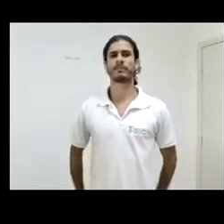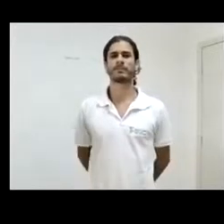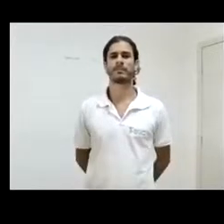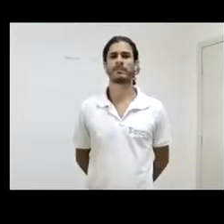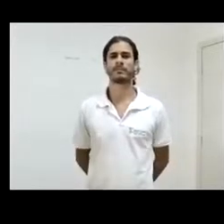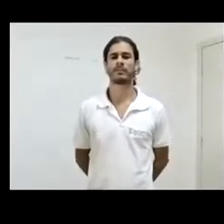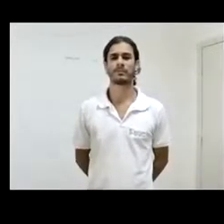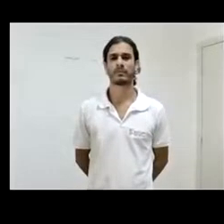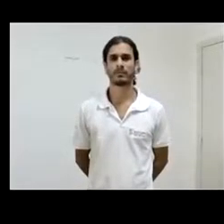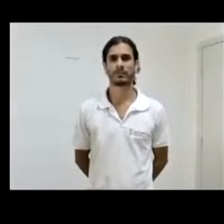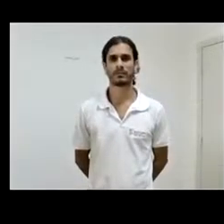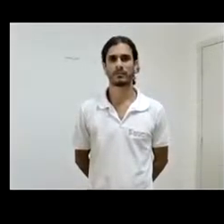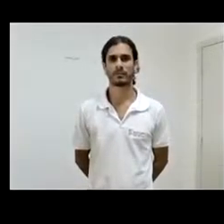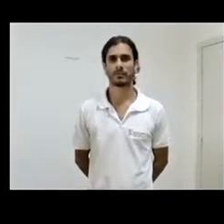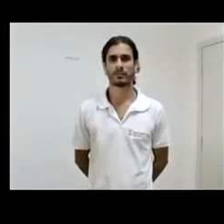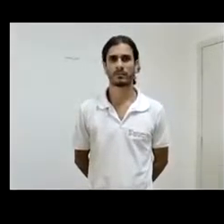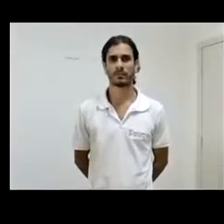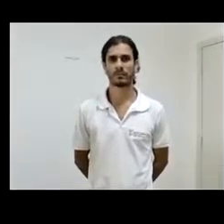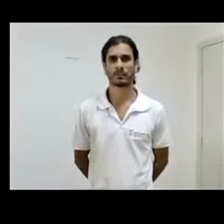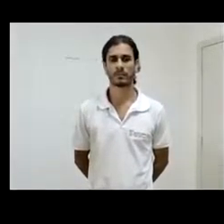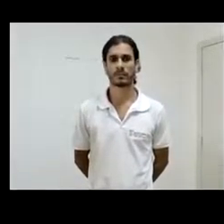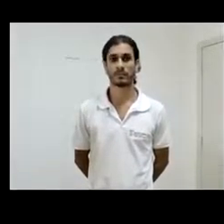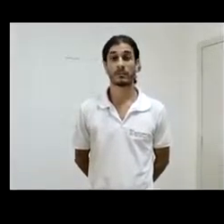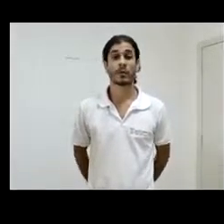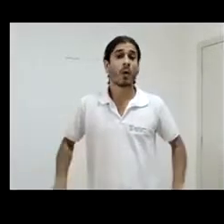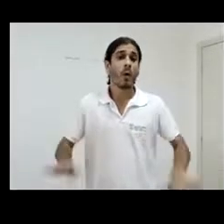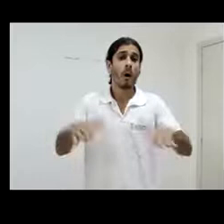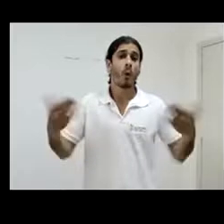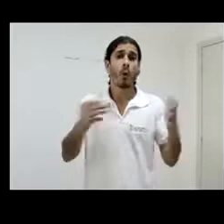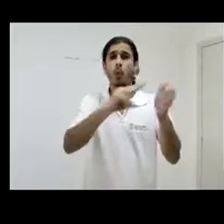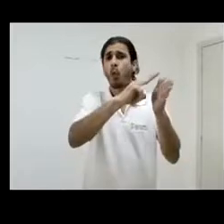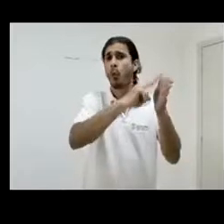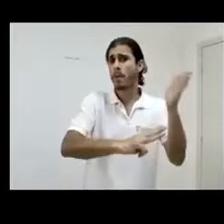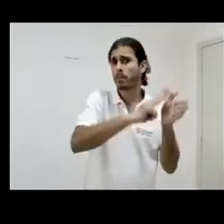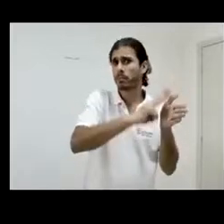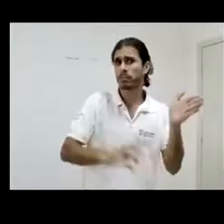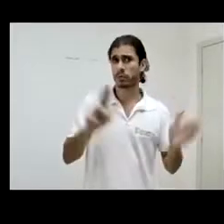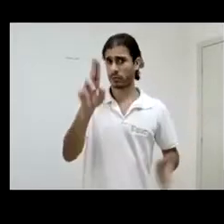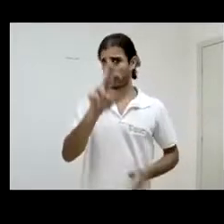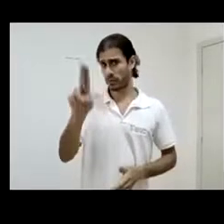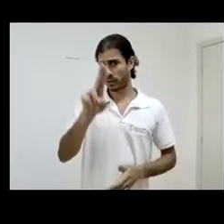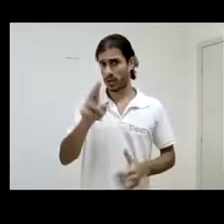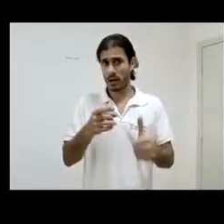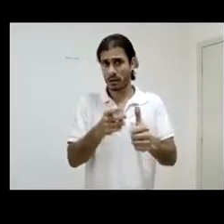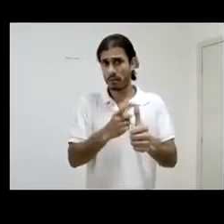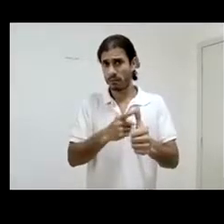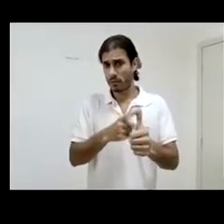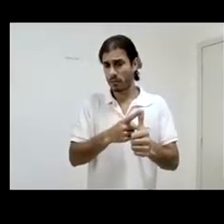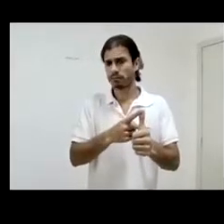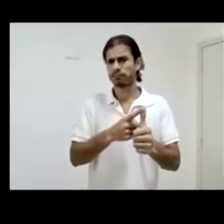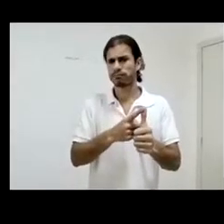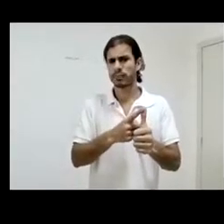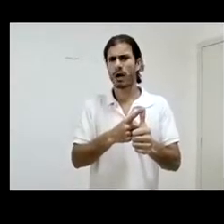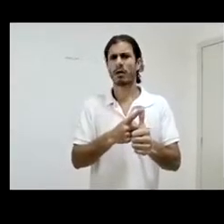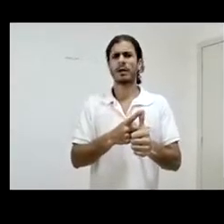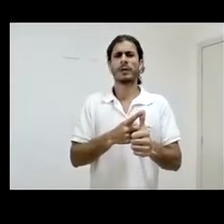Qual é a metodologia que a gente vai estar utilizando? Em primeiro momento, né, nessa primeira fase, a gente vai fazer um levantamento bibliográfico,